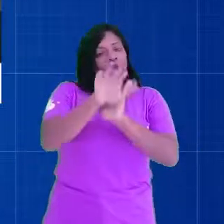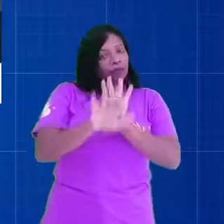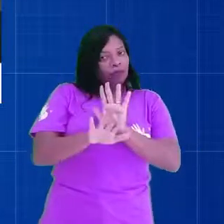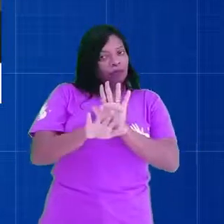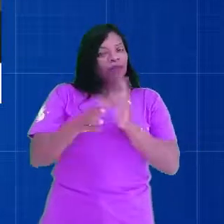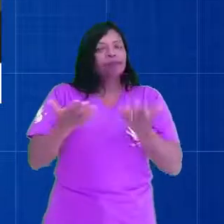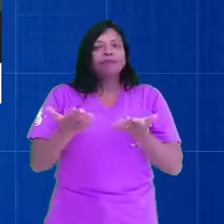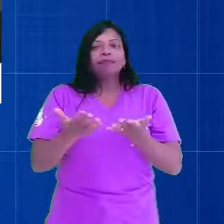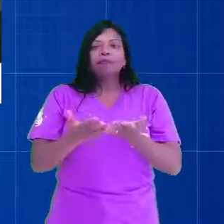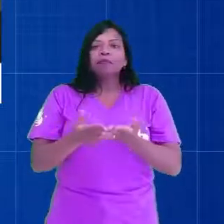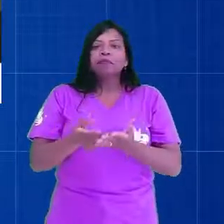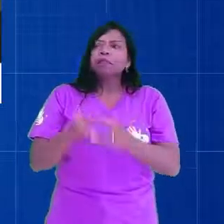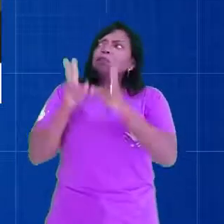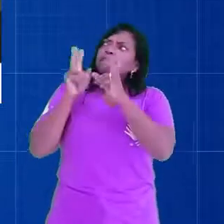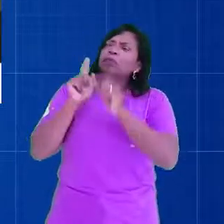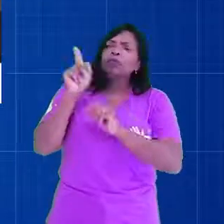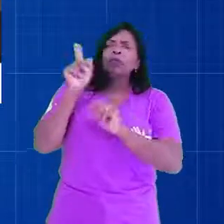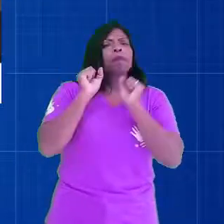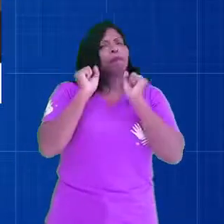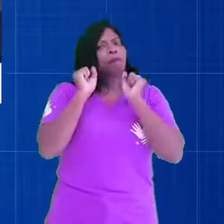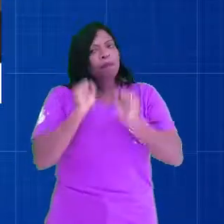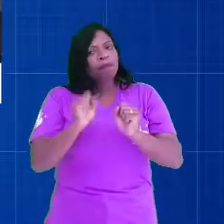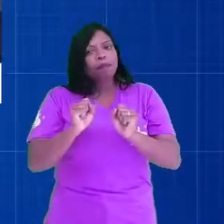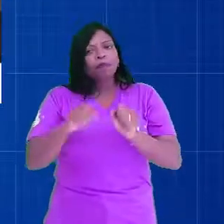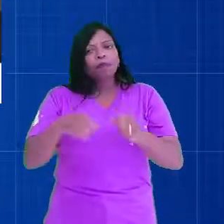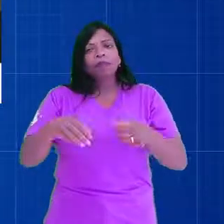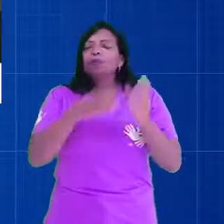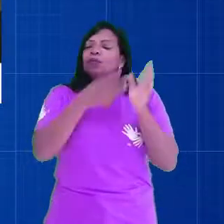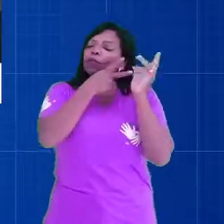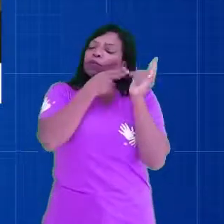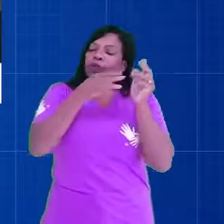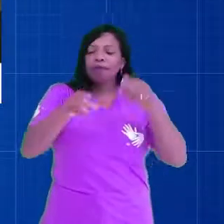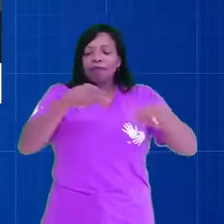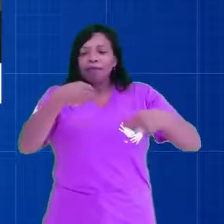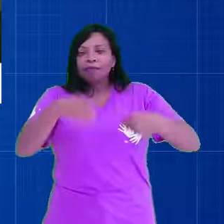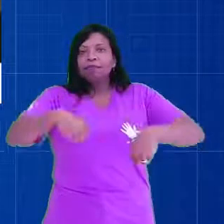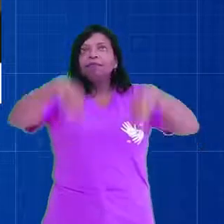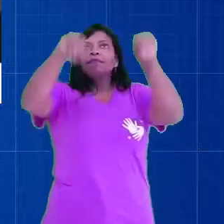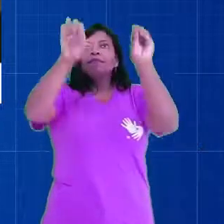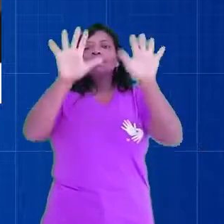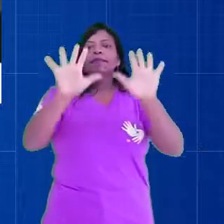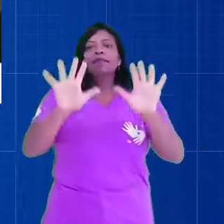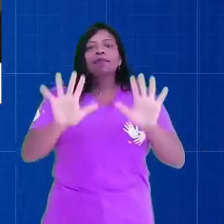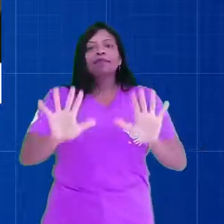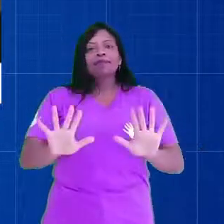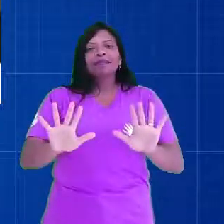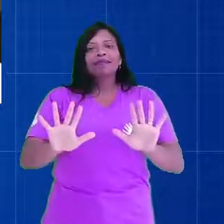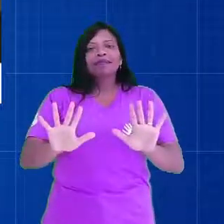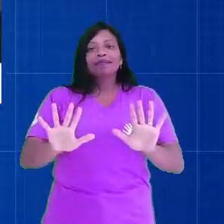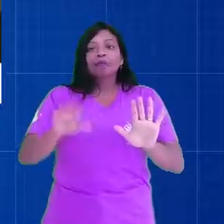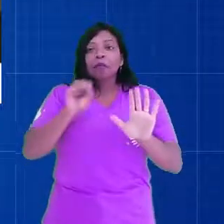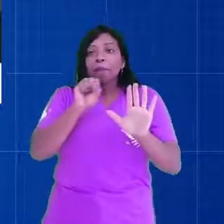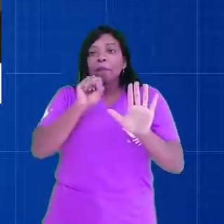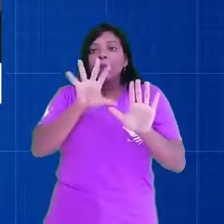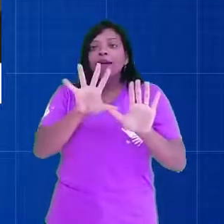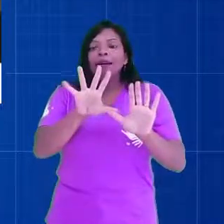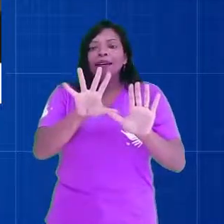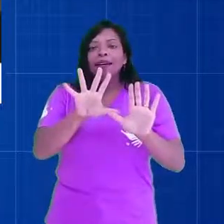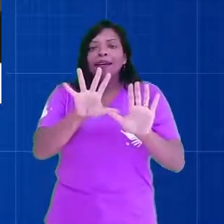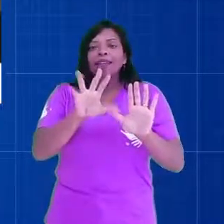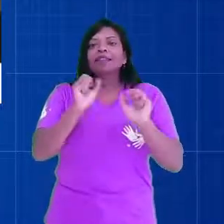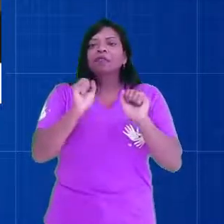De repente a gente pode esticar um lençol no meio da sala e a partir disso fazer